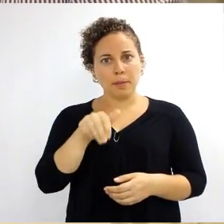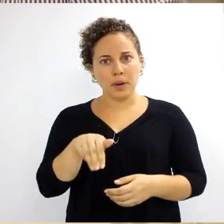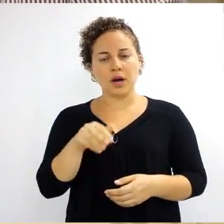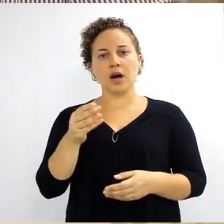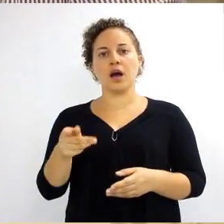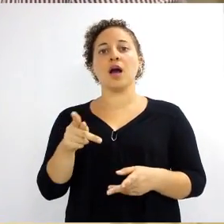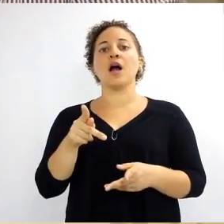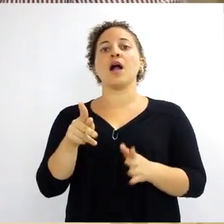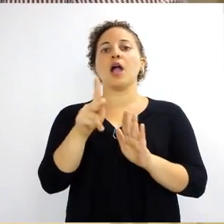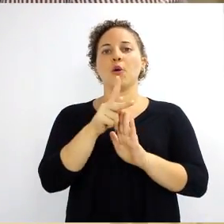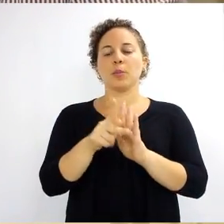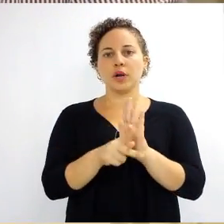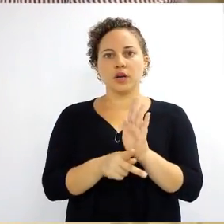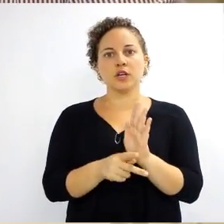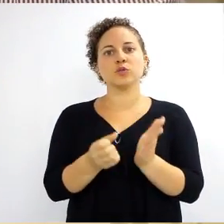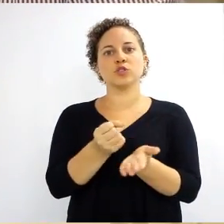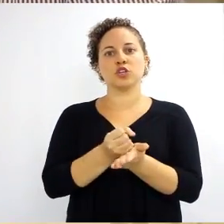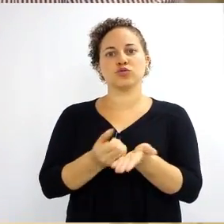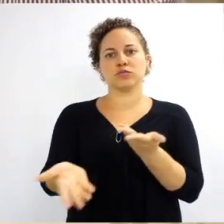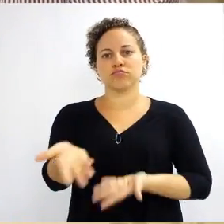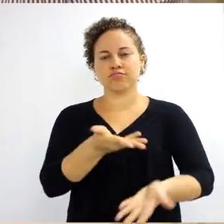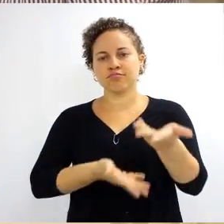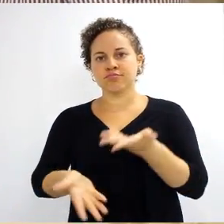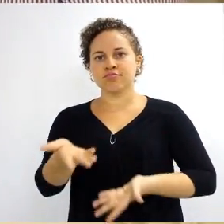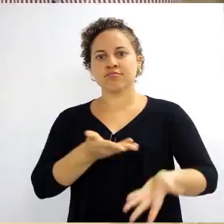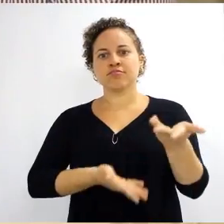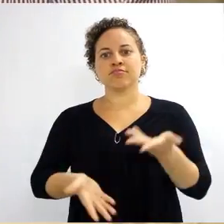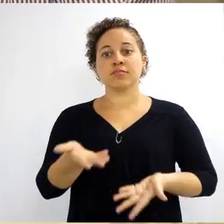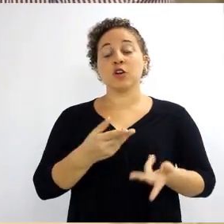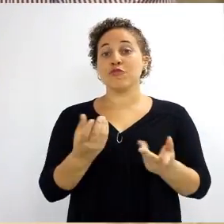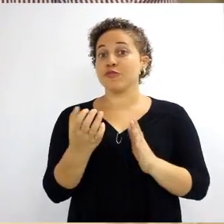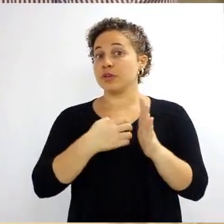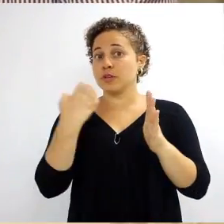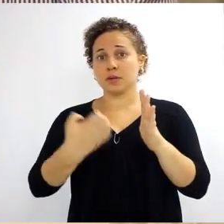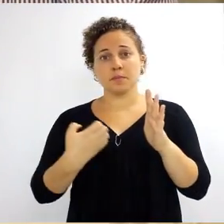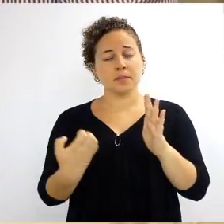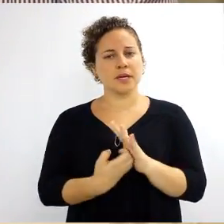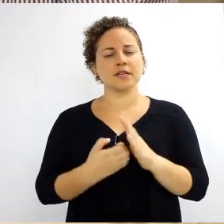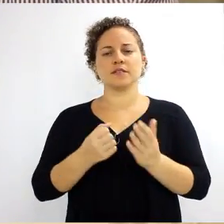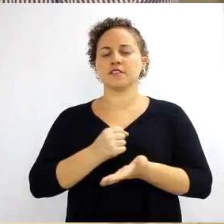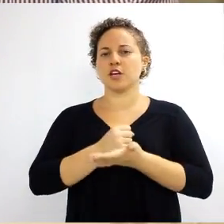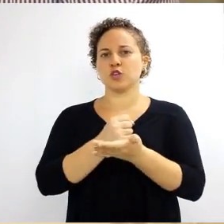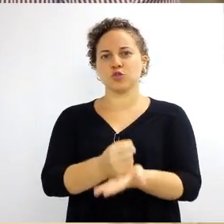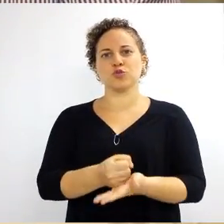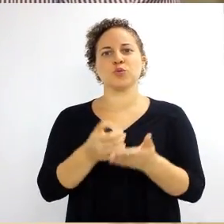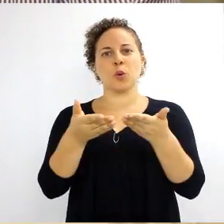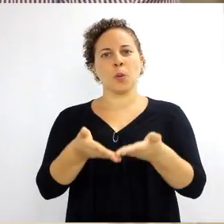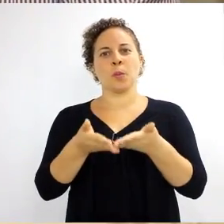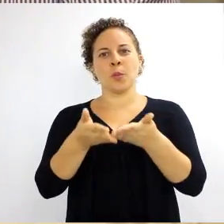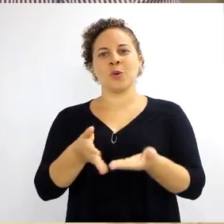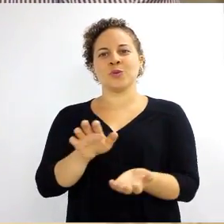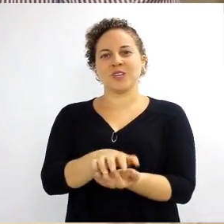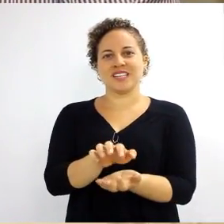Plano de Ajuda Mútua, não é? Onde várias empresas colaboram, ajudam o Porto do Recife, no caso,